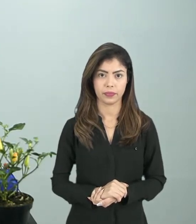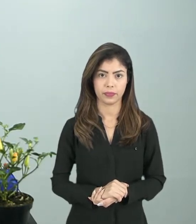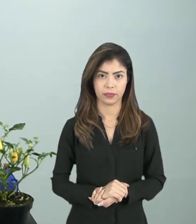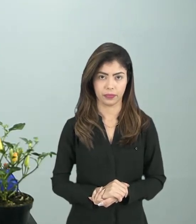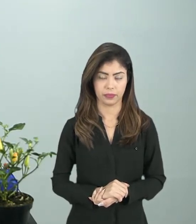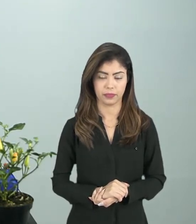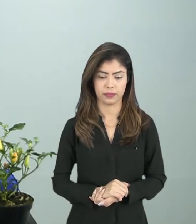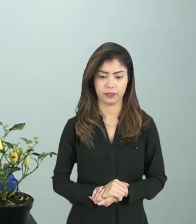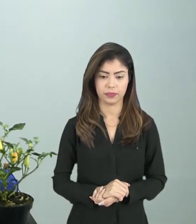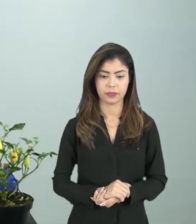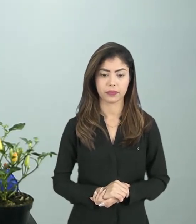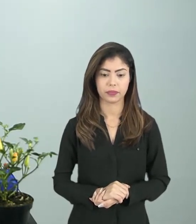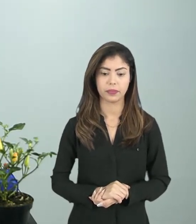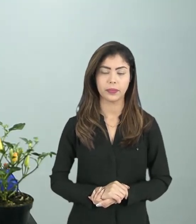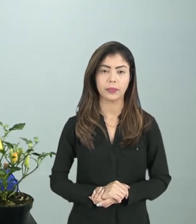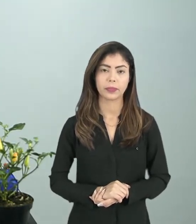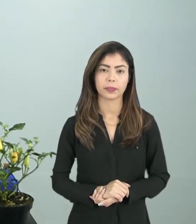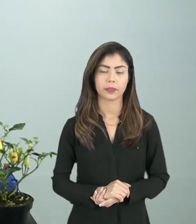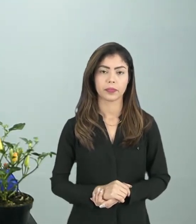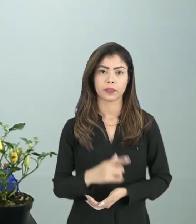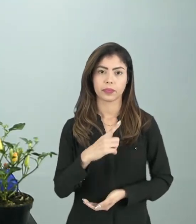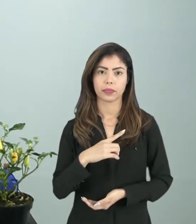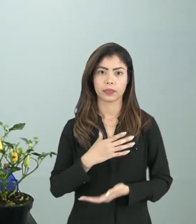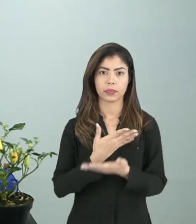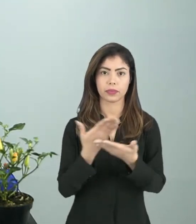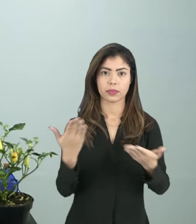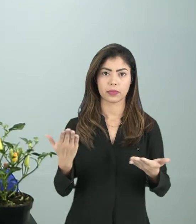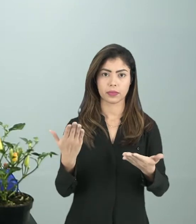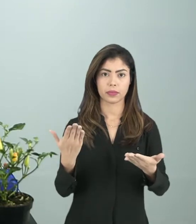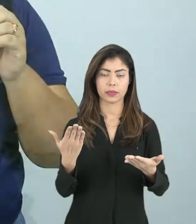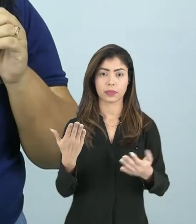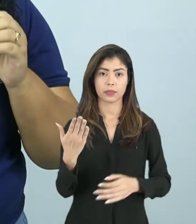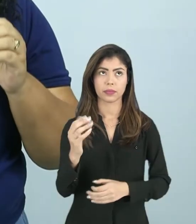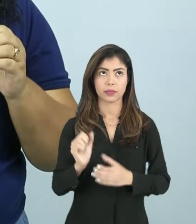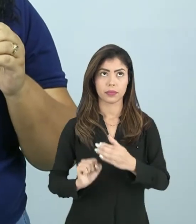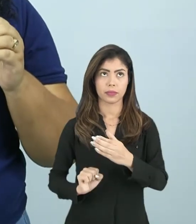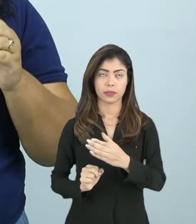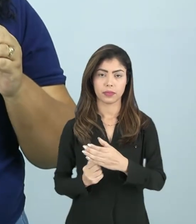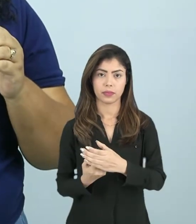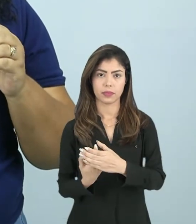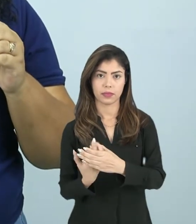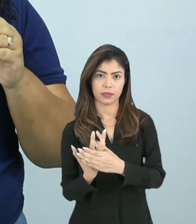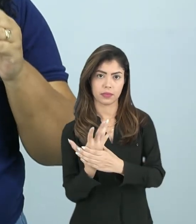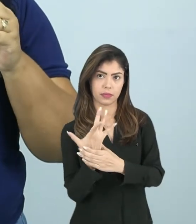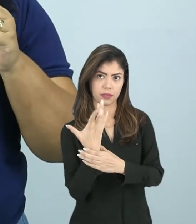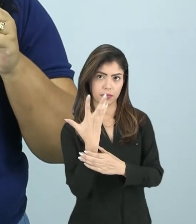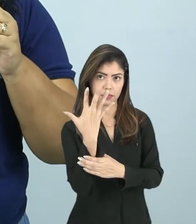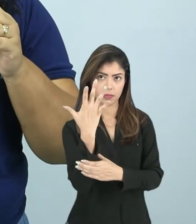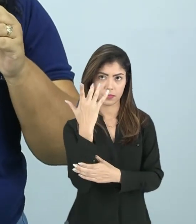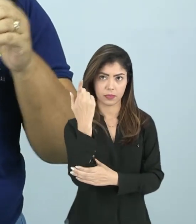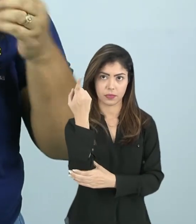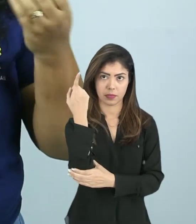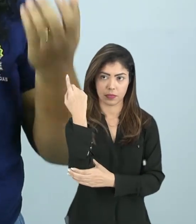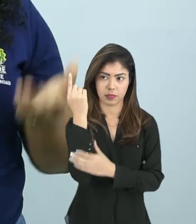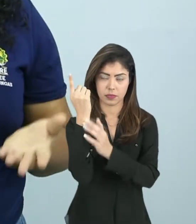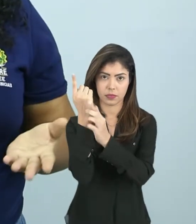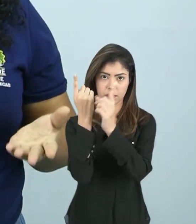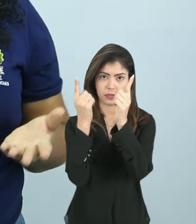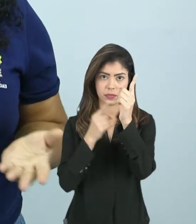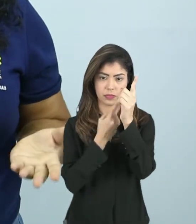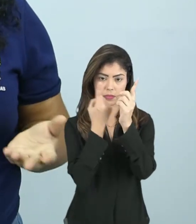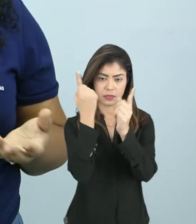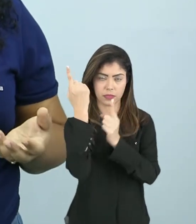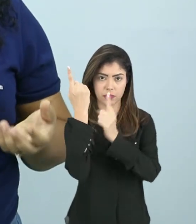Vamos lá. Eu tenho aqui a cebola, a cebolinha de palha, que é